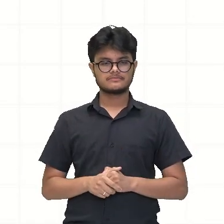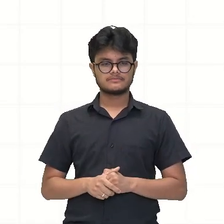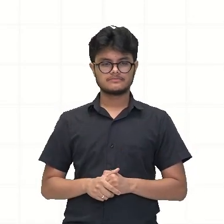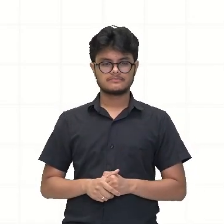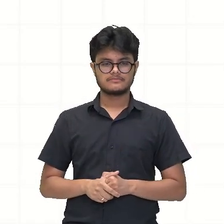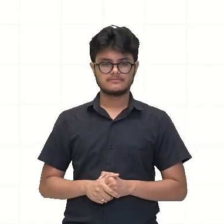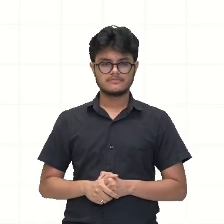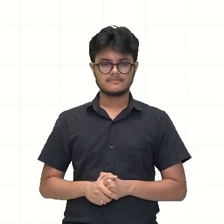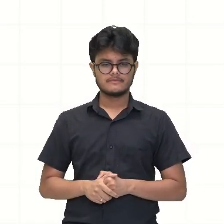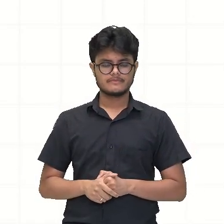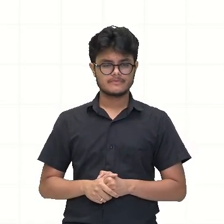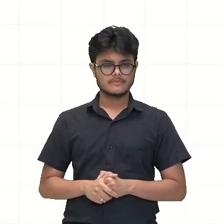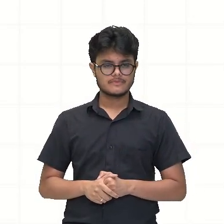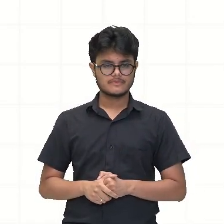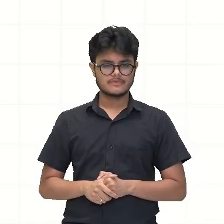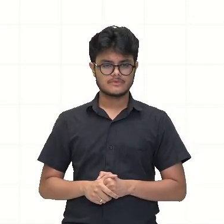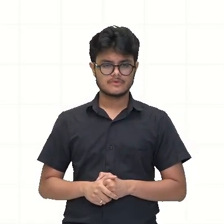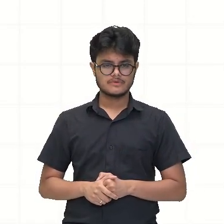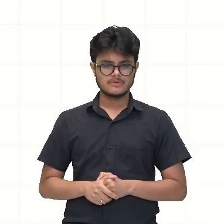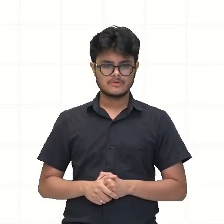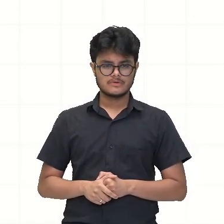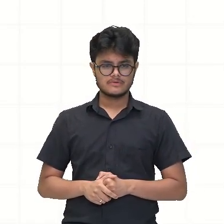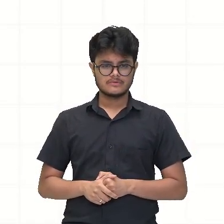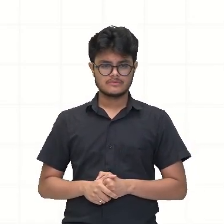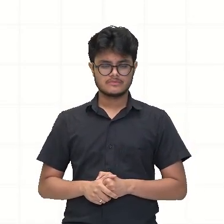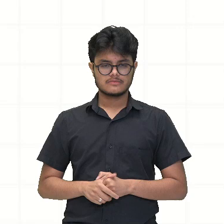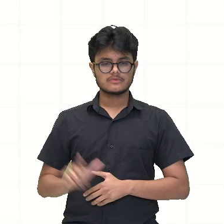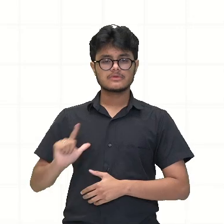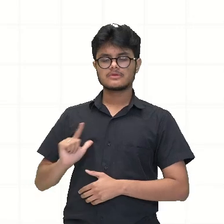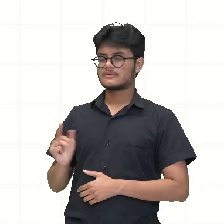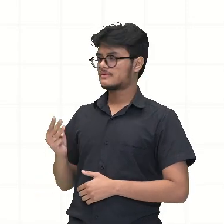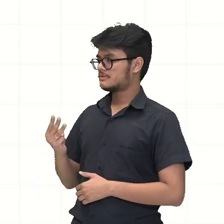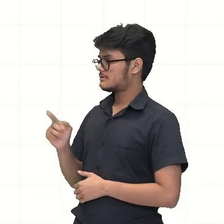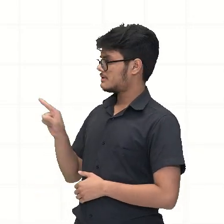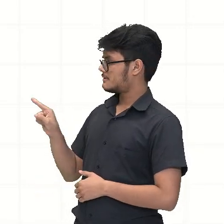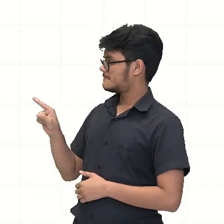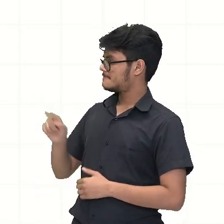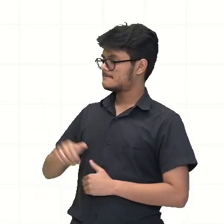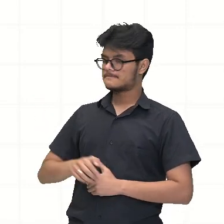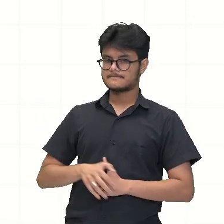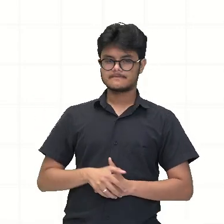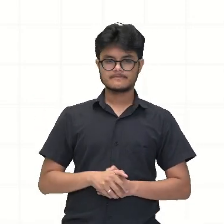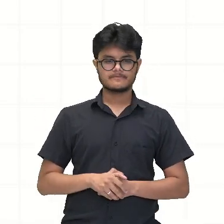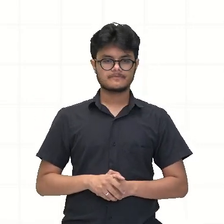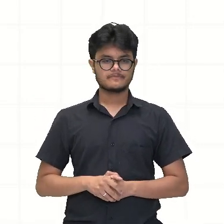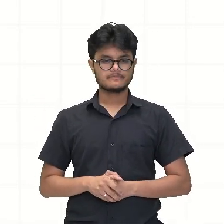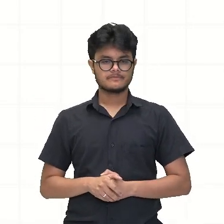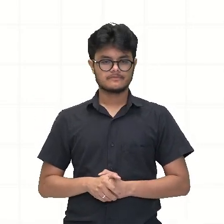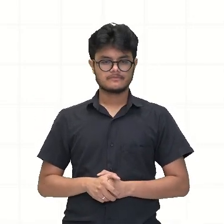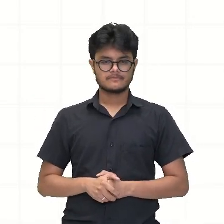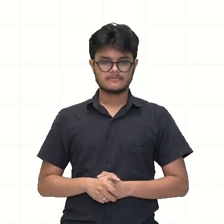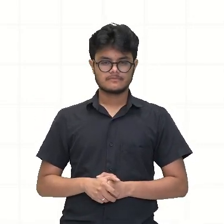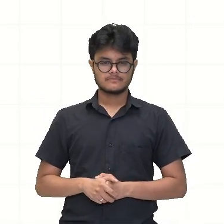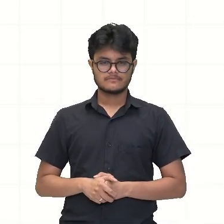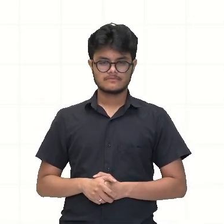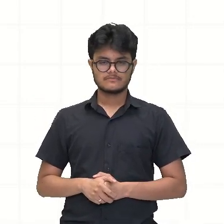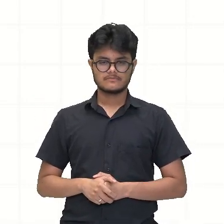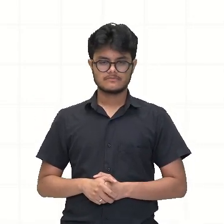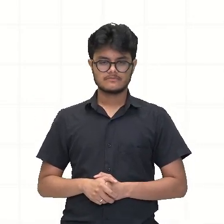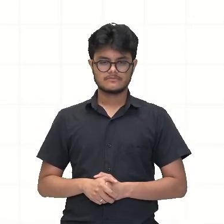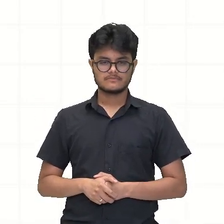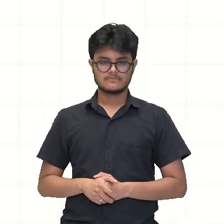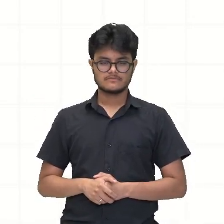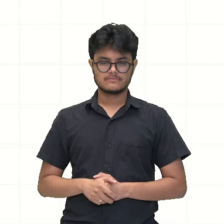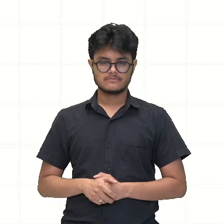reta, e a reta está cortando bem aqui, ó, nesse ponto aqui, nesse eixo x. A gente olha a raiz aqui no